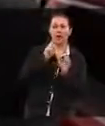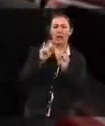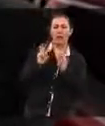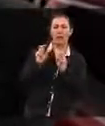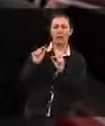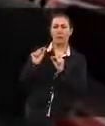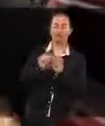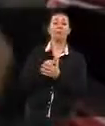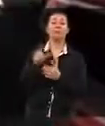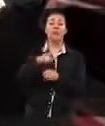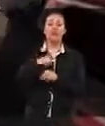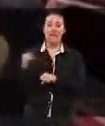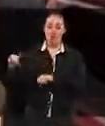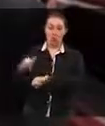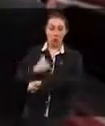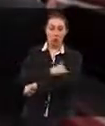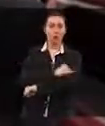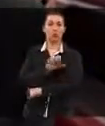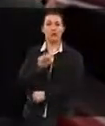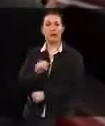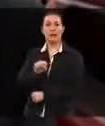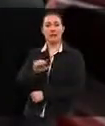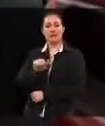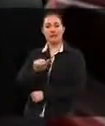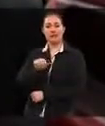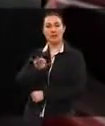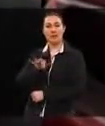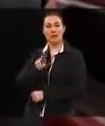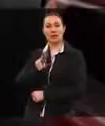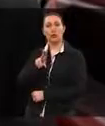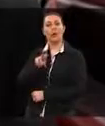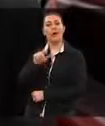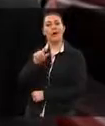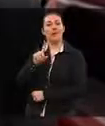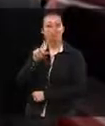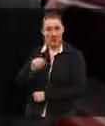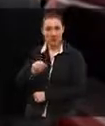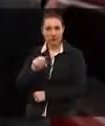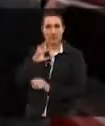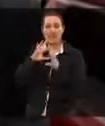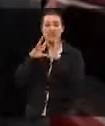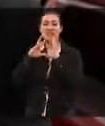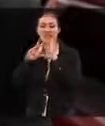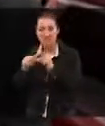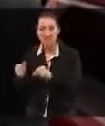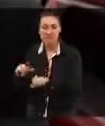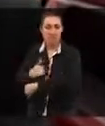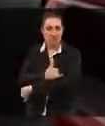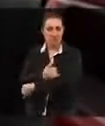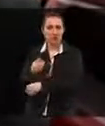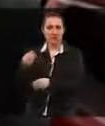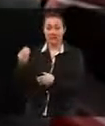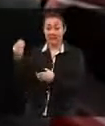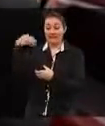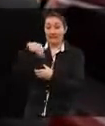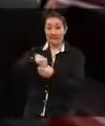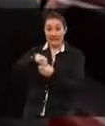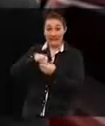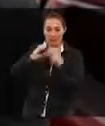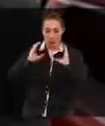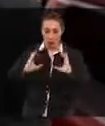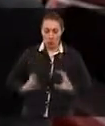gordura saturada. E essas gorduras saturadas, elas provocam o quê? Elas acumulam no interior, no calibre das